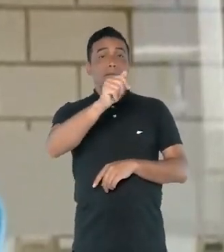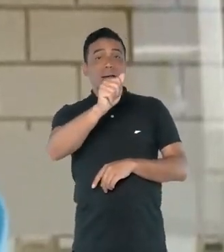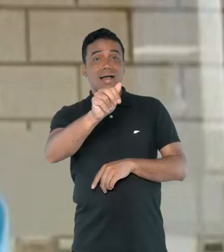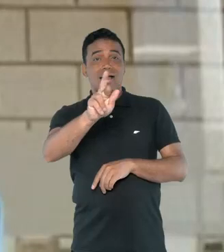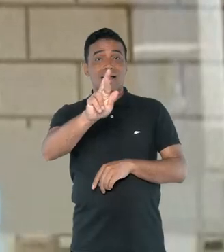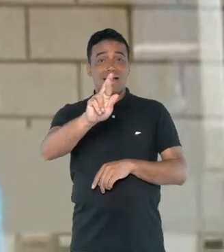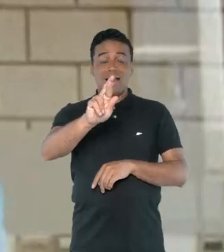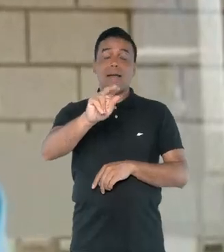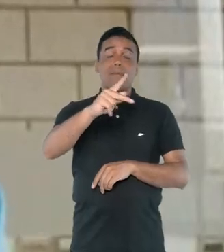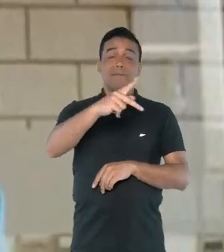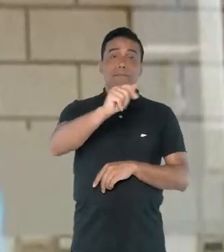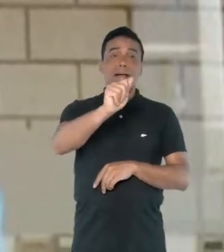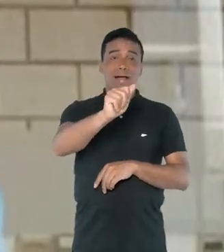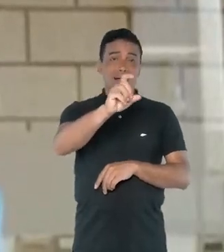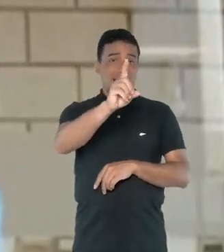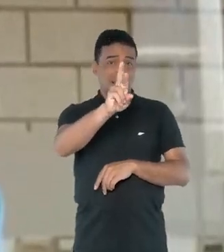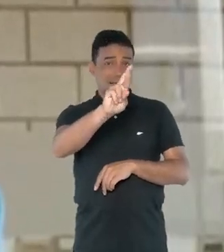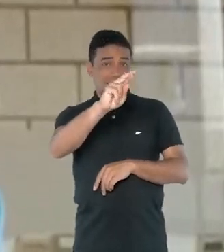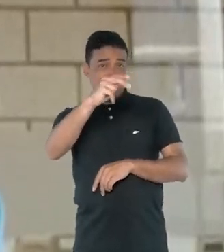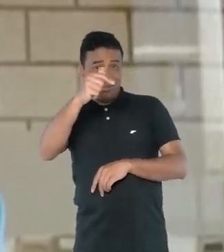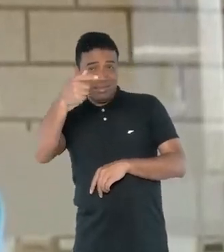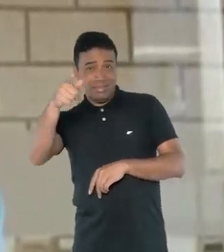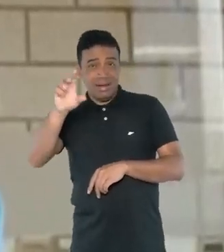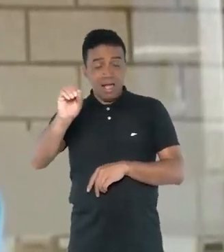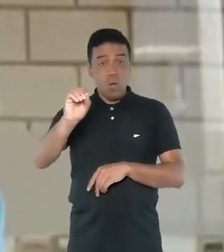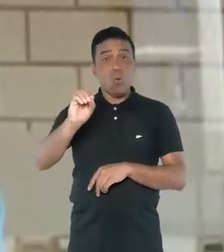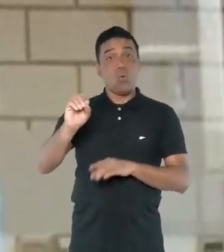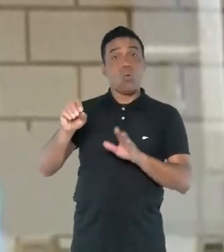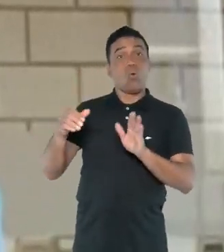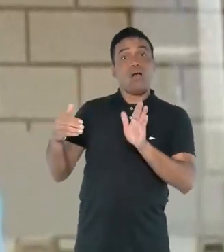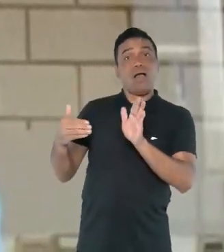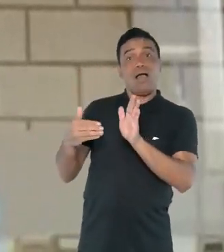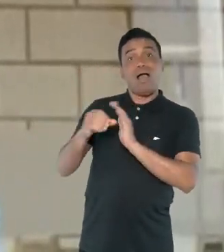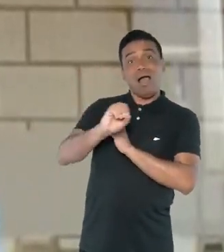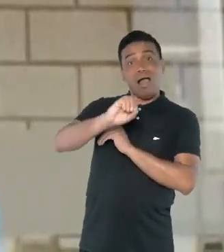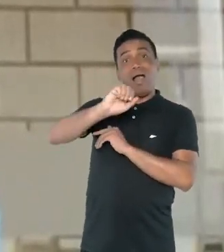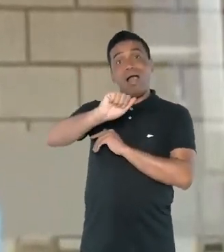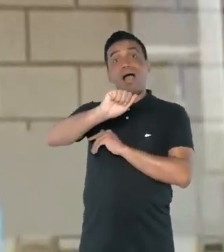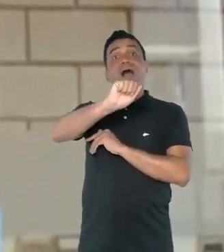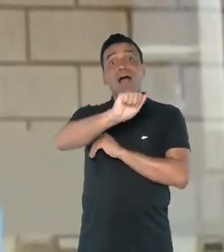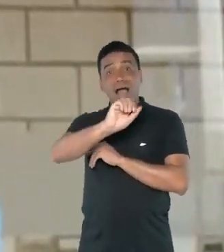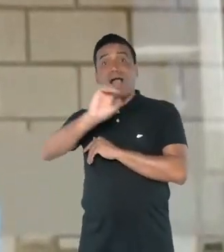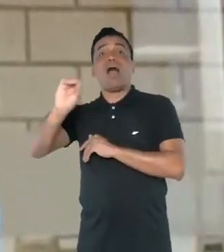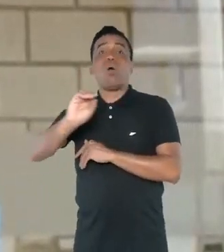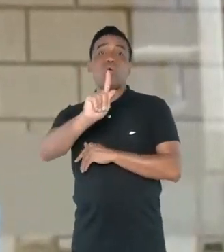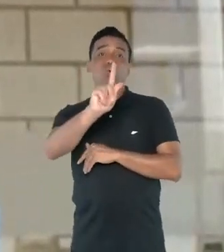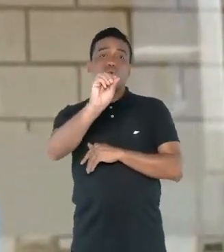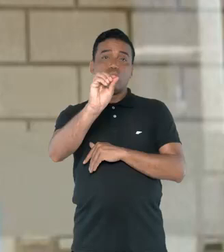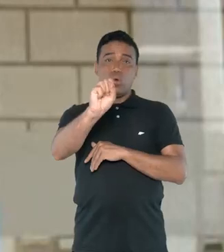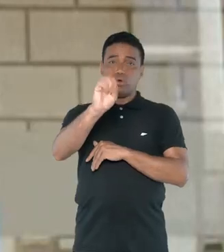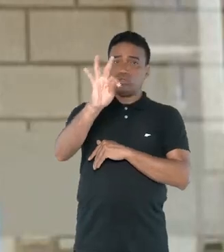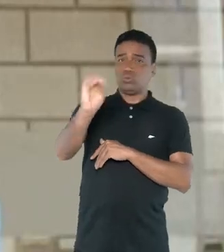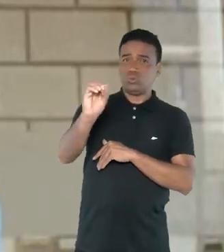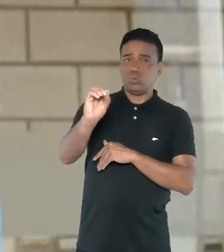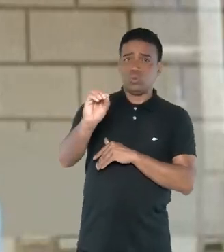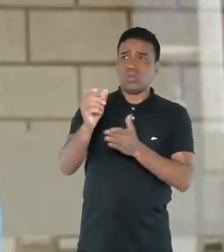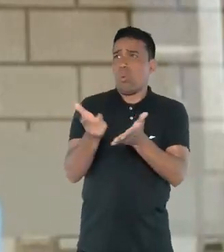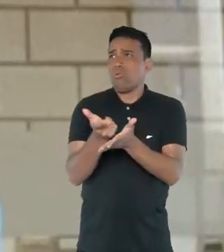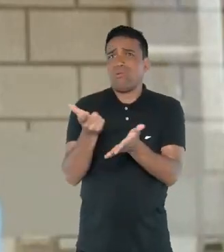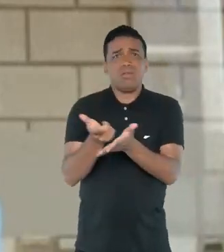Gosto, é um dos ensaios, e se tornou um dos ensaios, digamos assim,